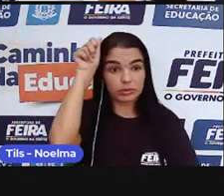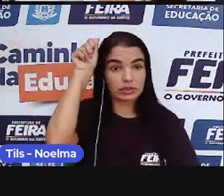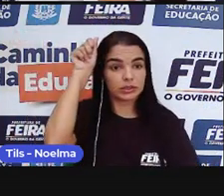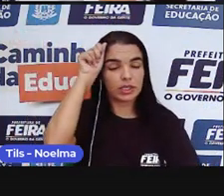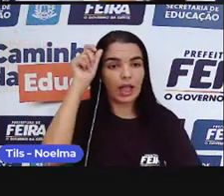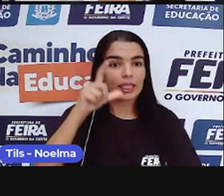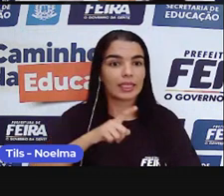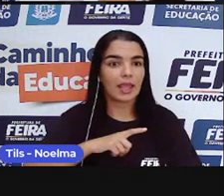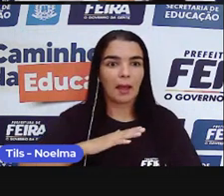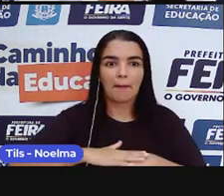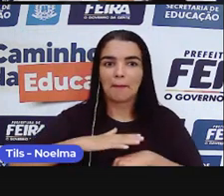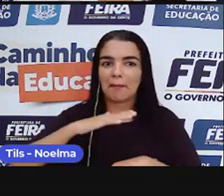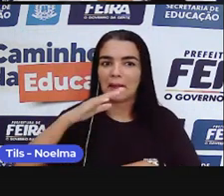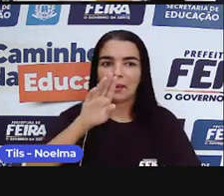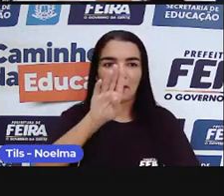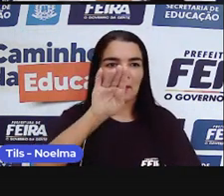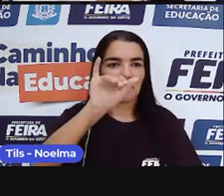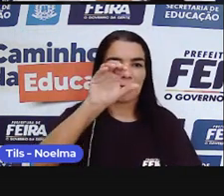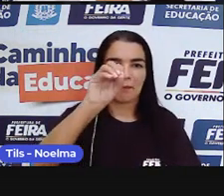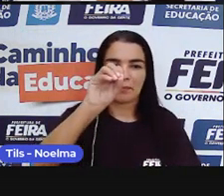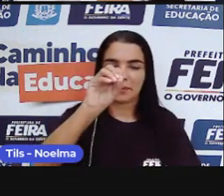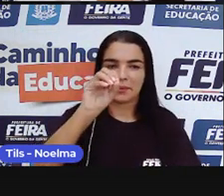biodiversidade do mundo.